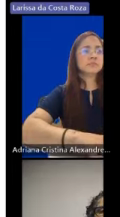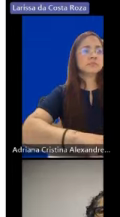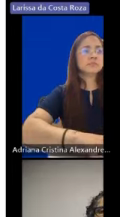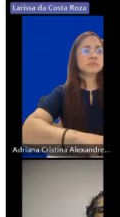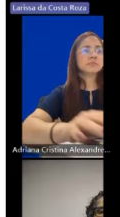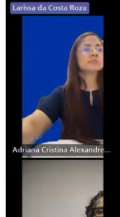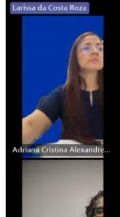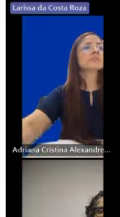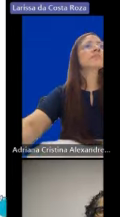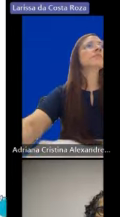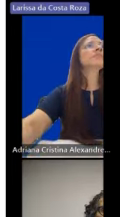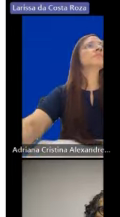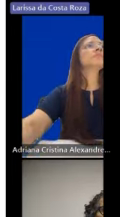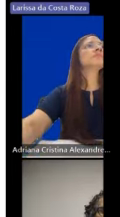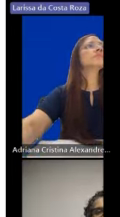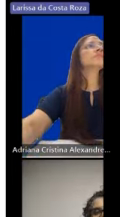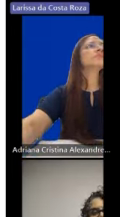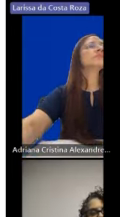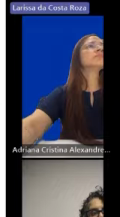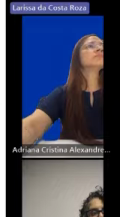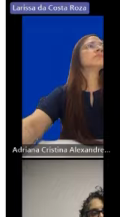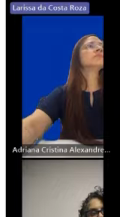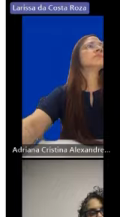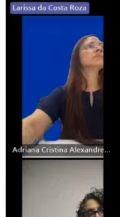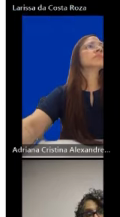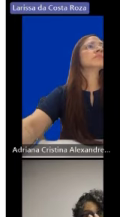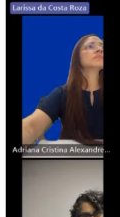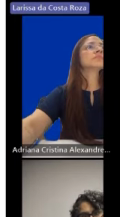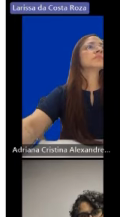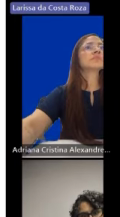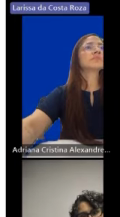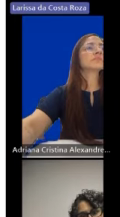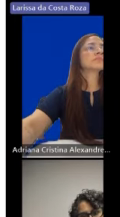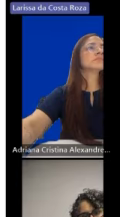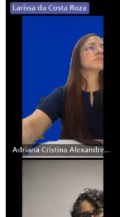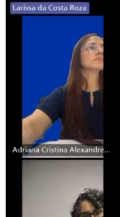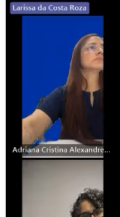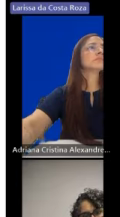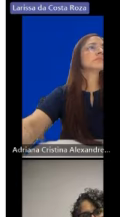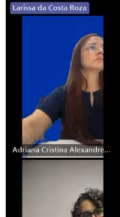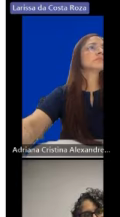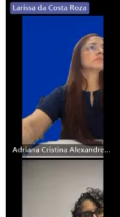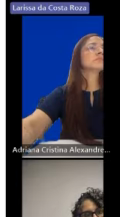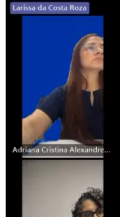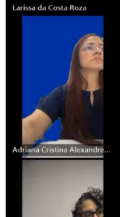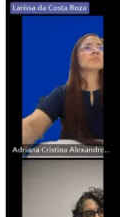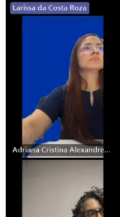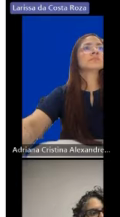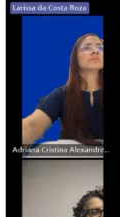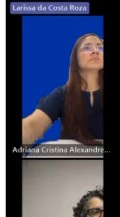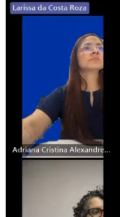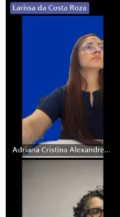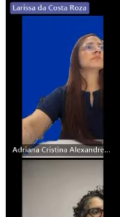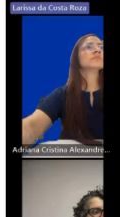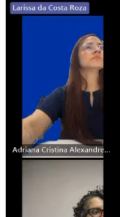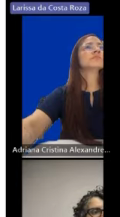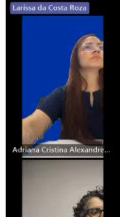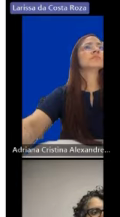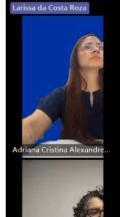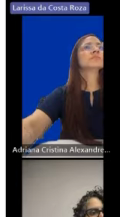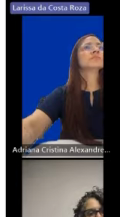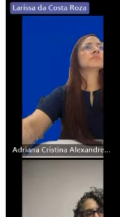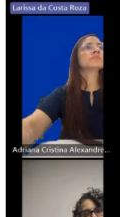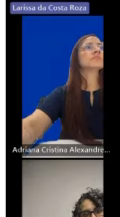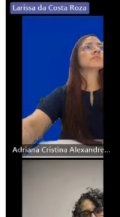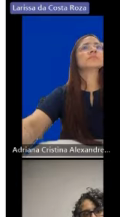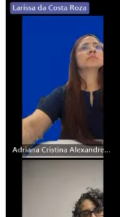e a segurança do paciente, tá? Que também se liga a todos esses outros pontos. Bom, a responsabilidade da conferência. Então, a gente tem a conferência diária,